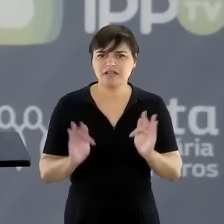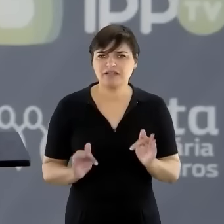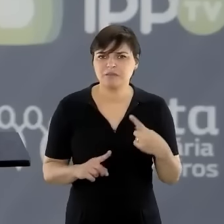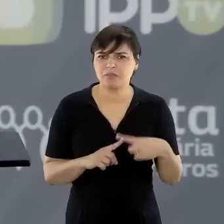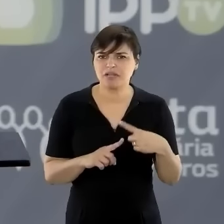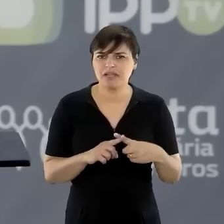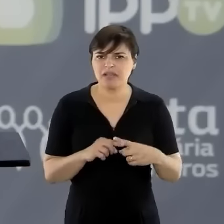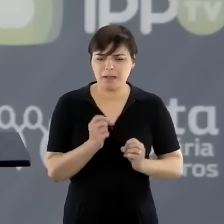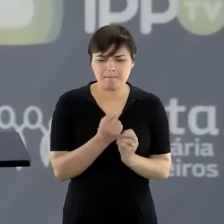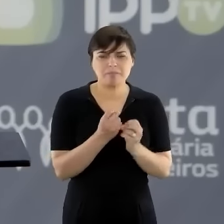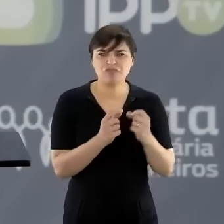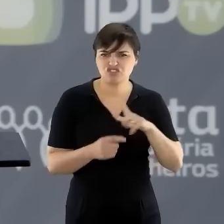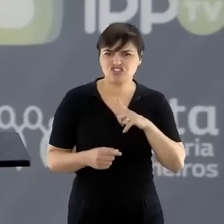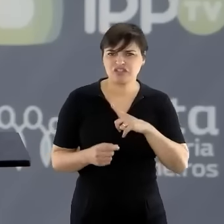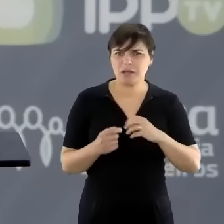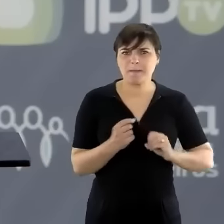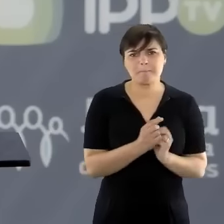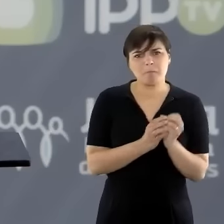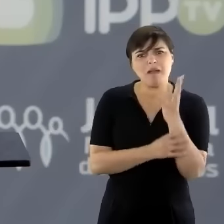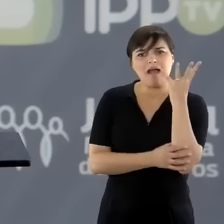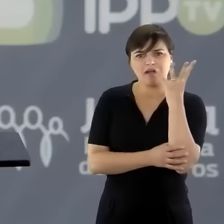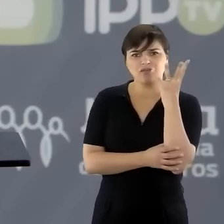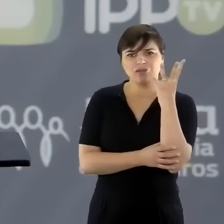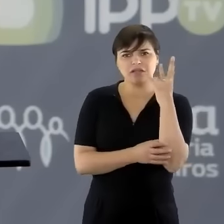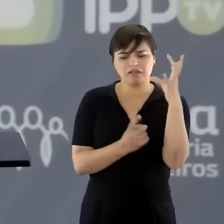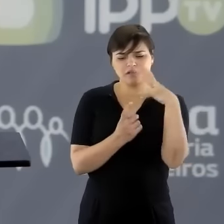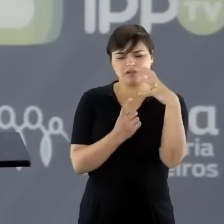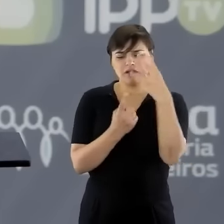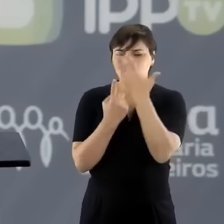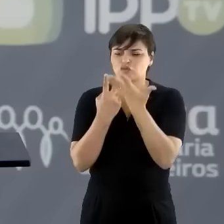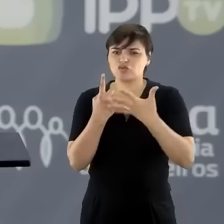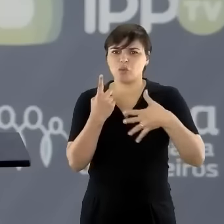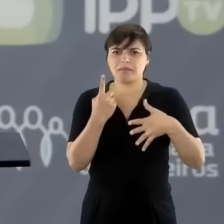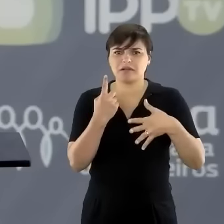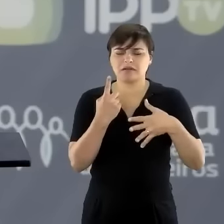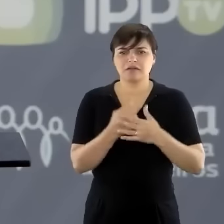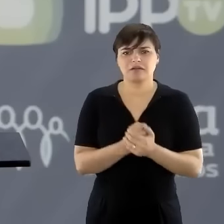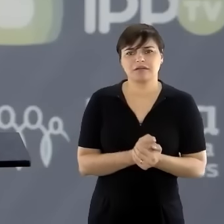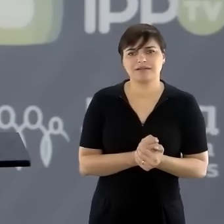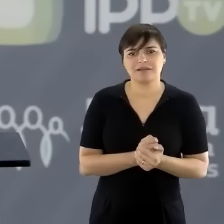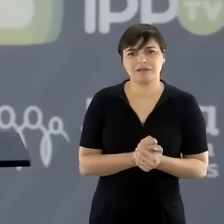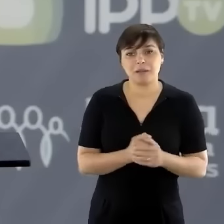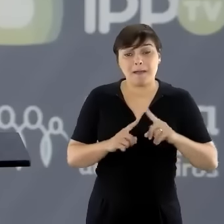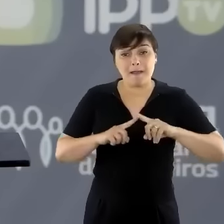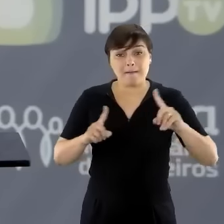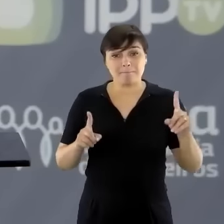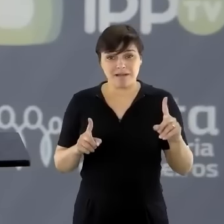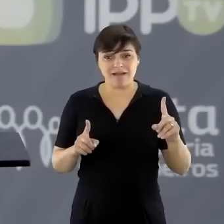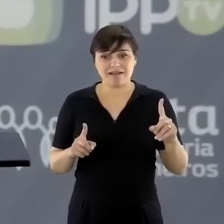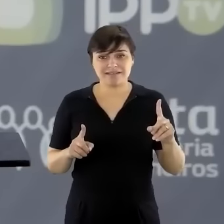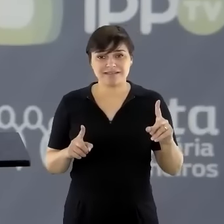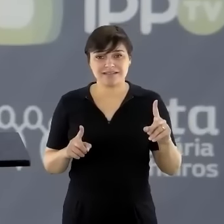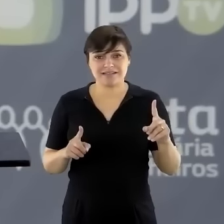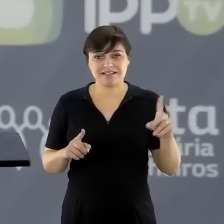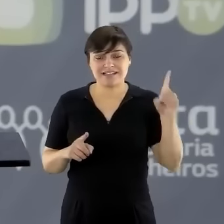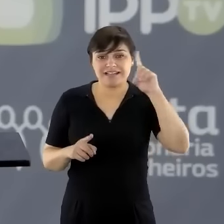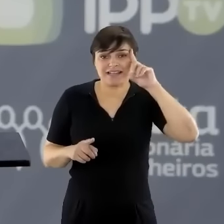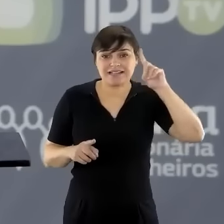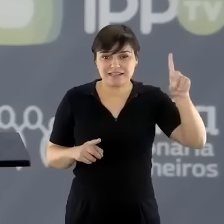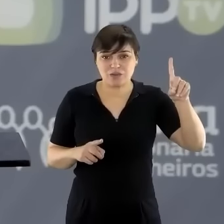Deus manda um verme e sabe meus irmãos Quando Deus manda o sol para Quando Deus